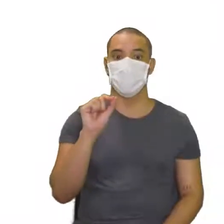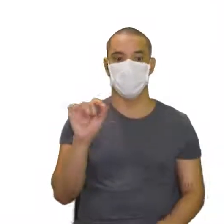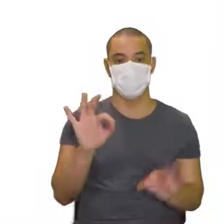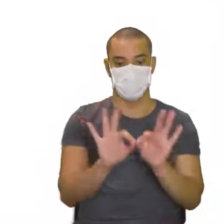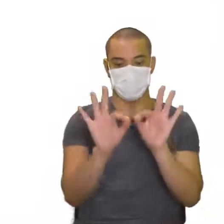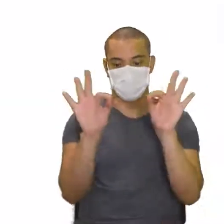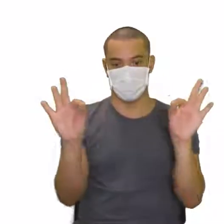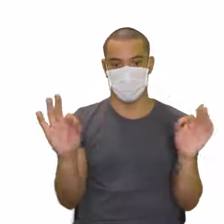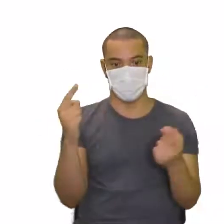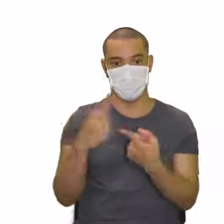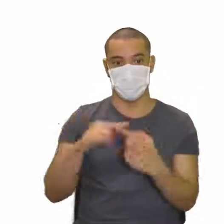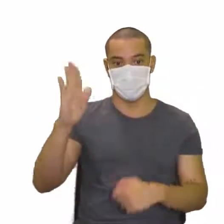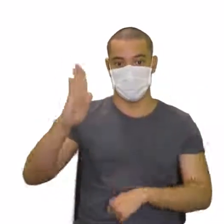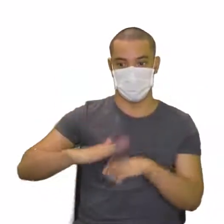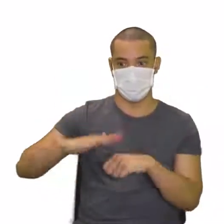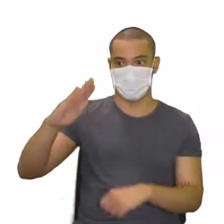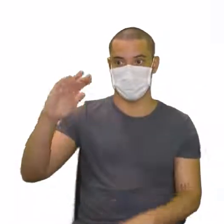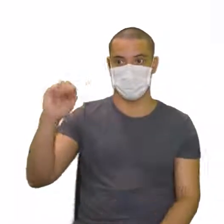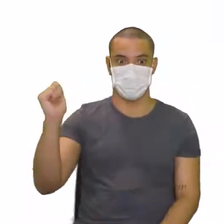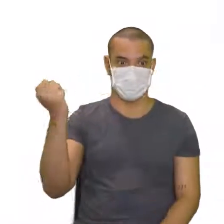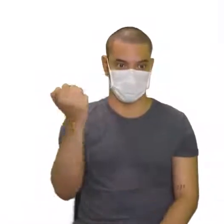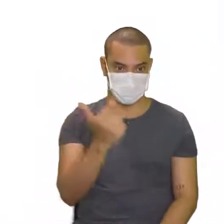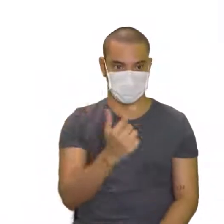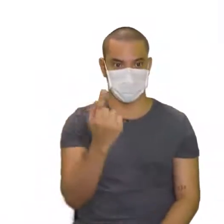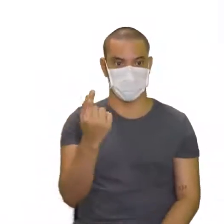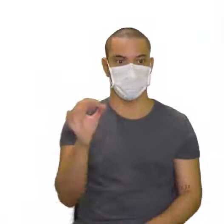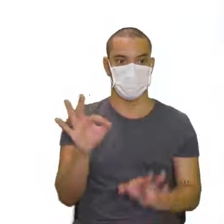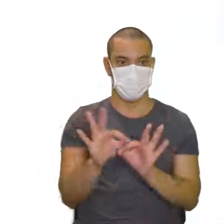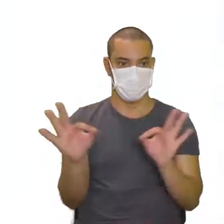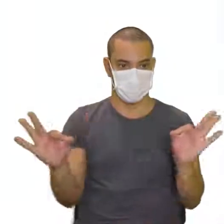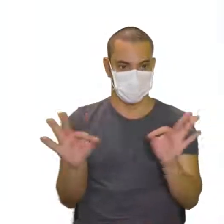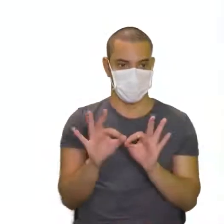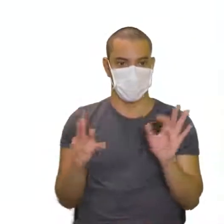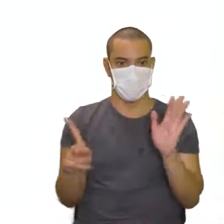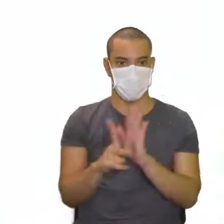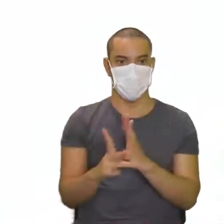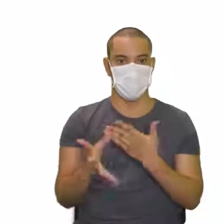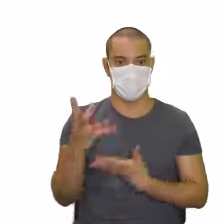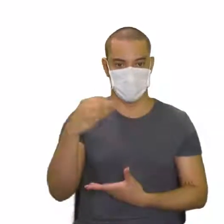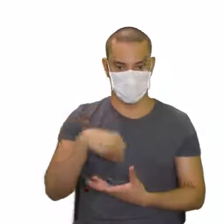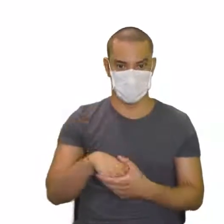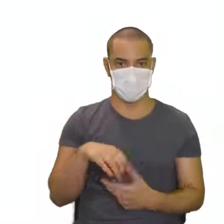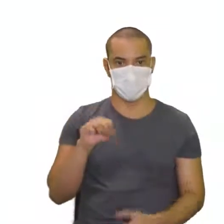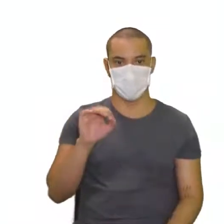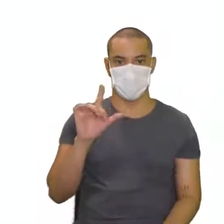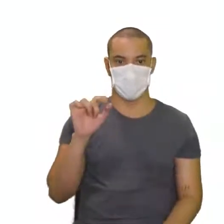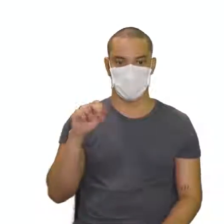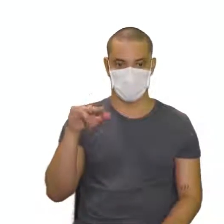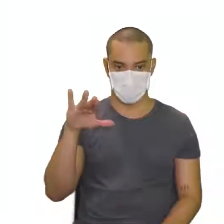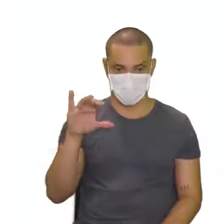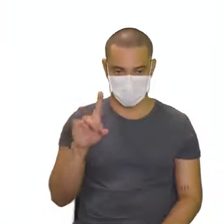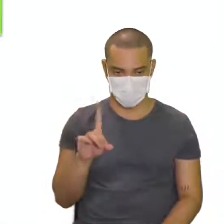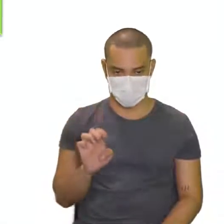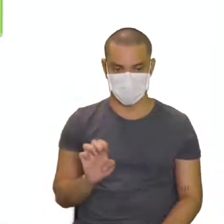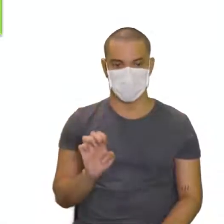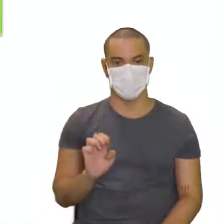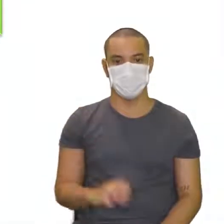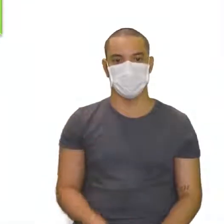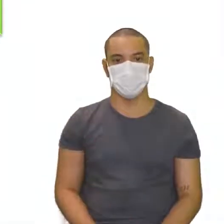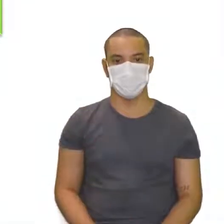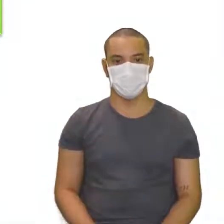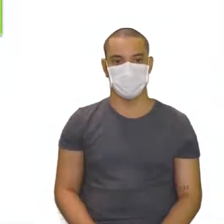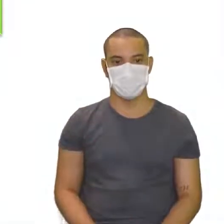comprimento, porque ele é mais considerável em relação ao tamanho do raio do solenoide. Então, está ali o campo magnético,